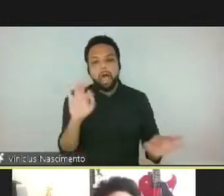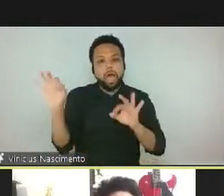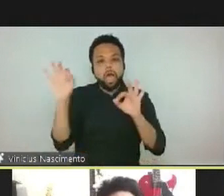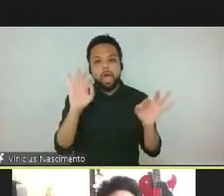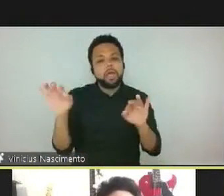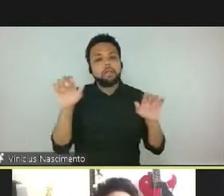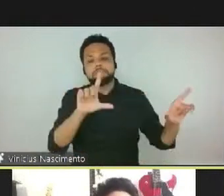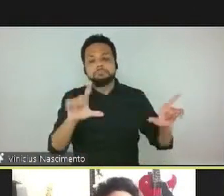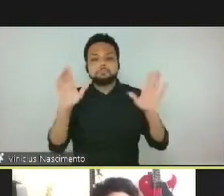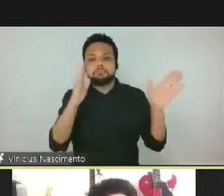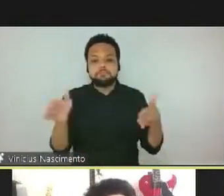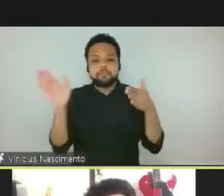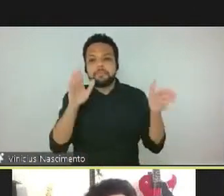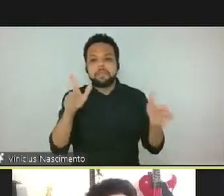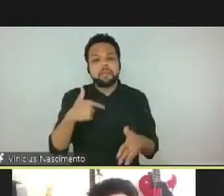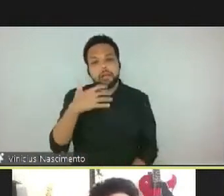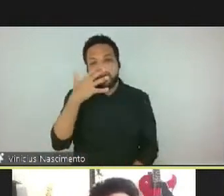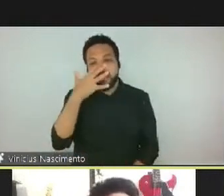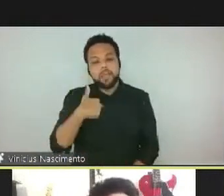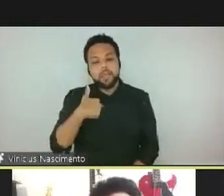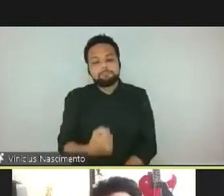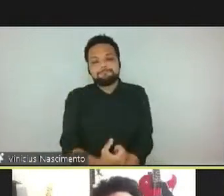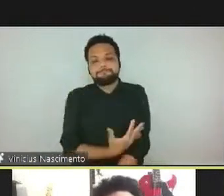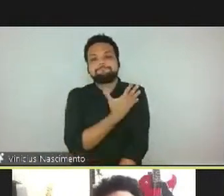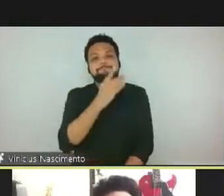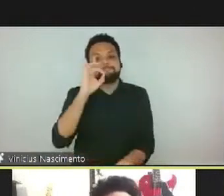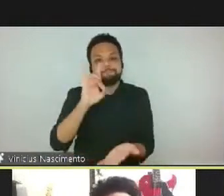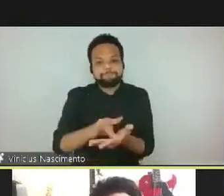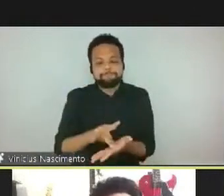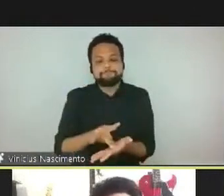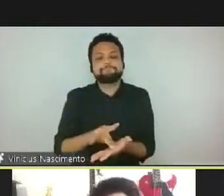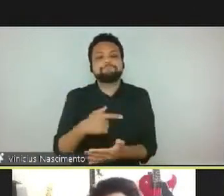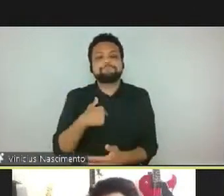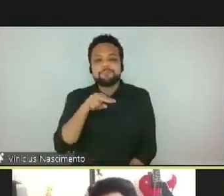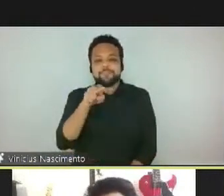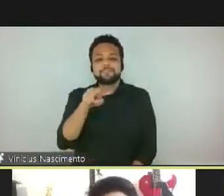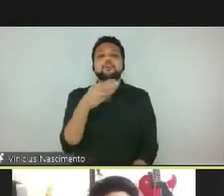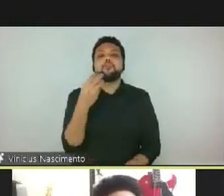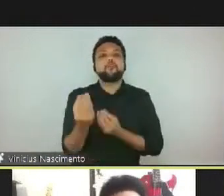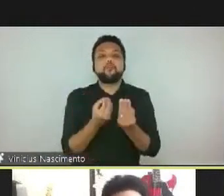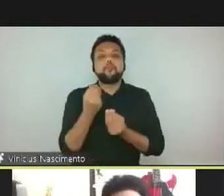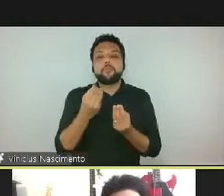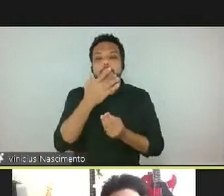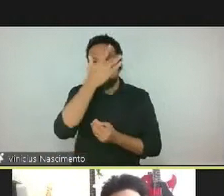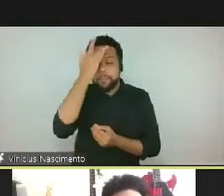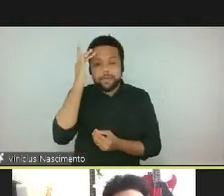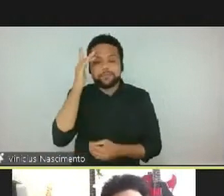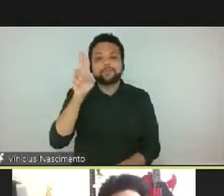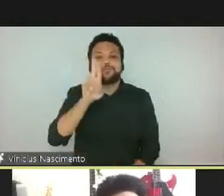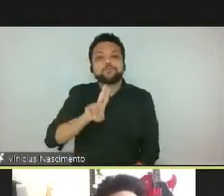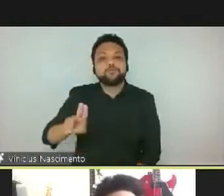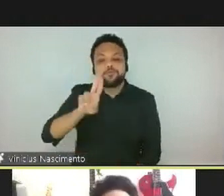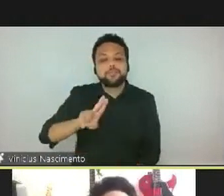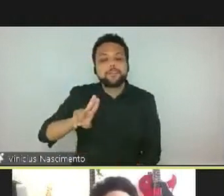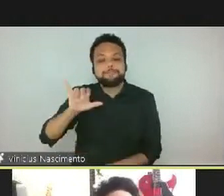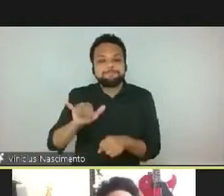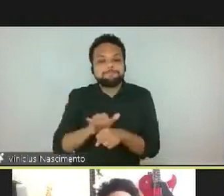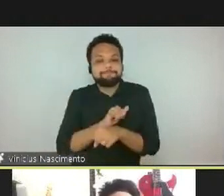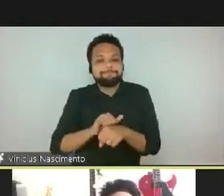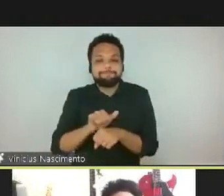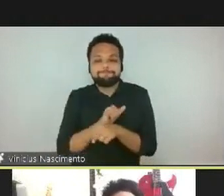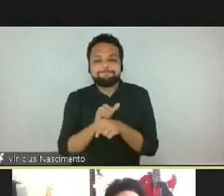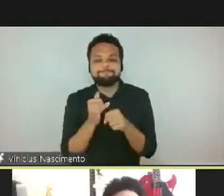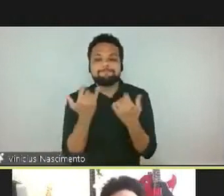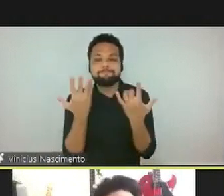acho algo realmente emocionante, né? Acho terno ver como as pessoas usam o seu